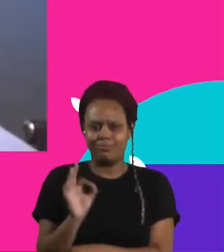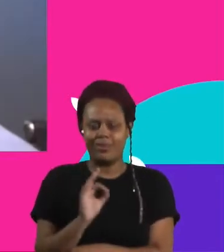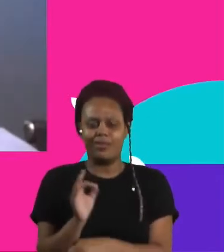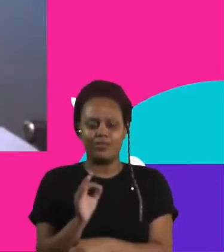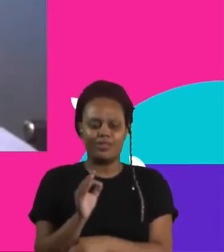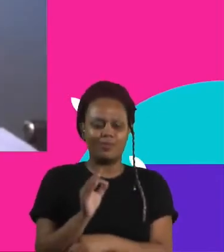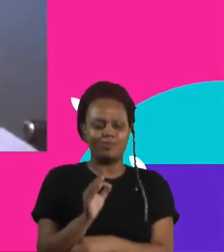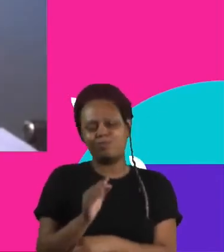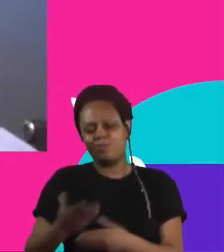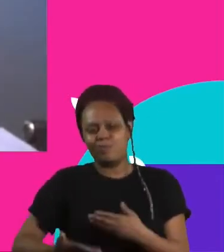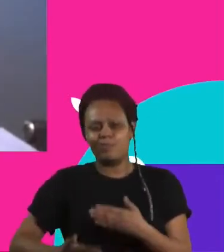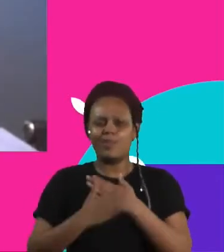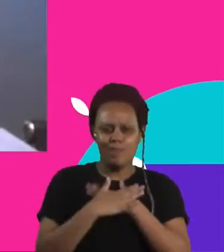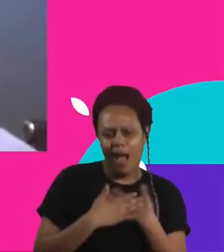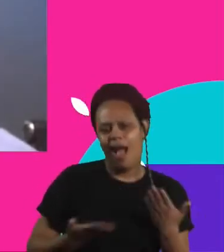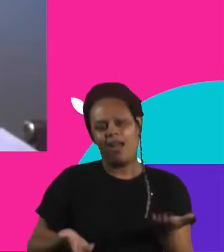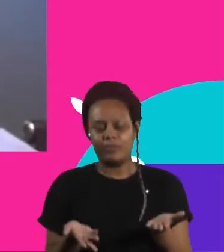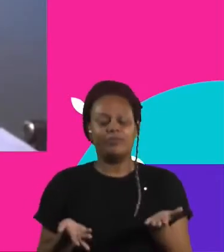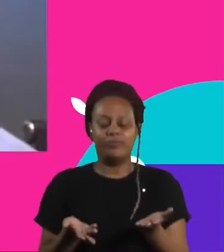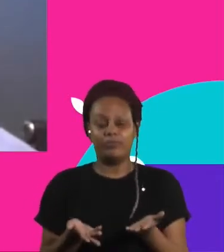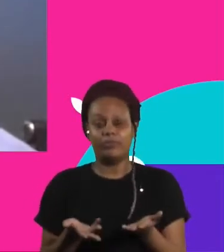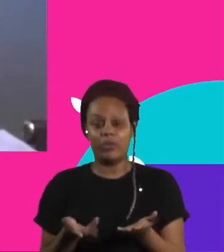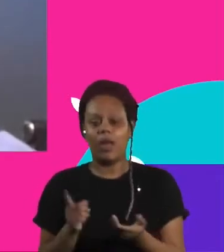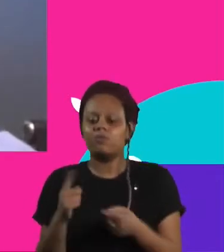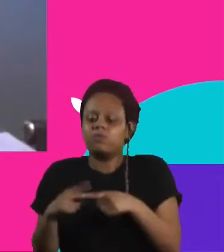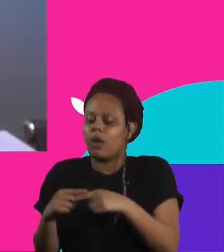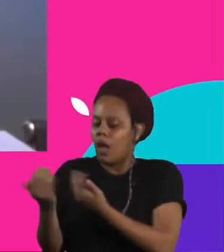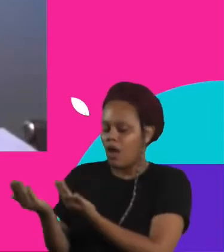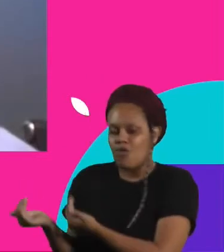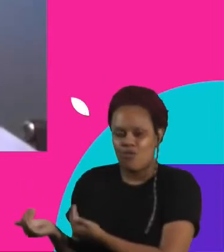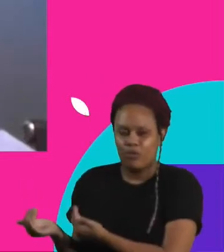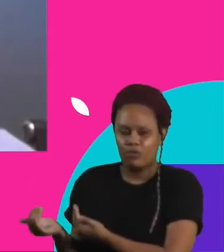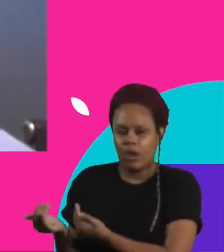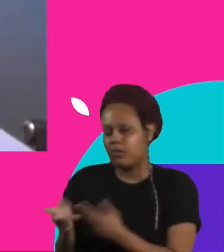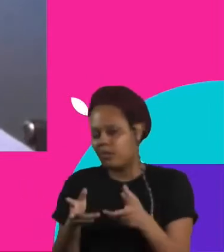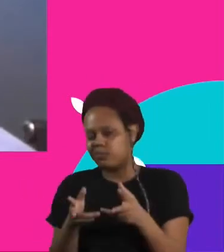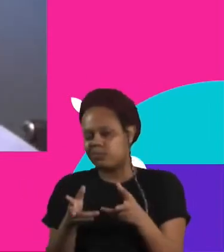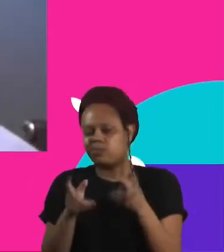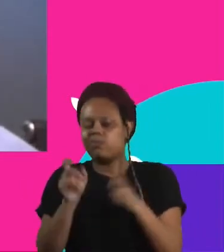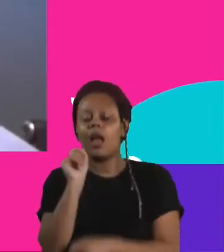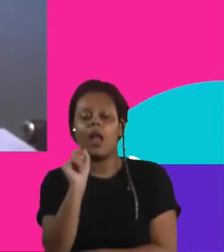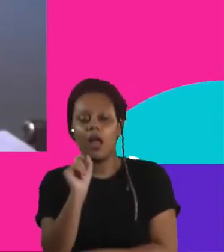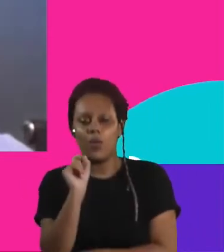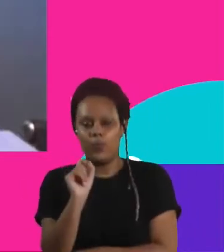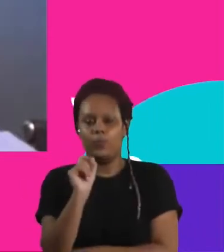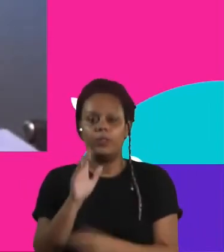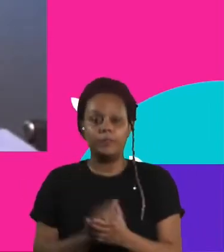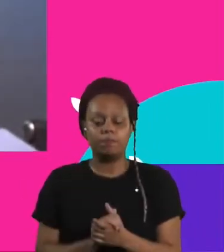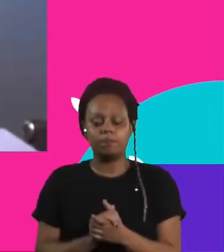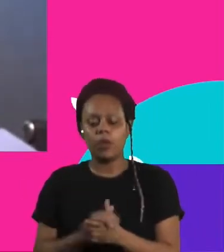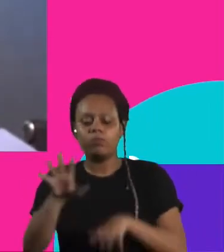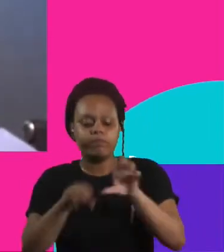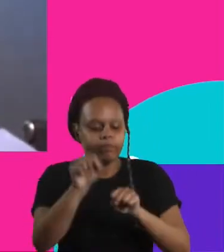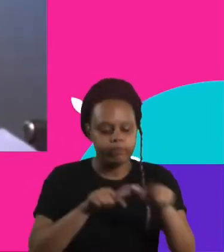jovens. Acho que esse número ele tem aí um benefício da estatística, porque só considera aqueles que estão buscando trabalho. Então esse número pode ser